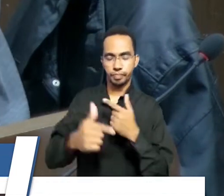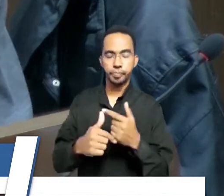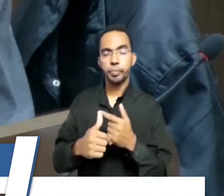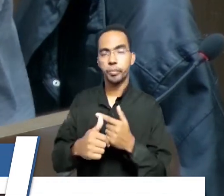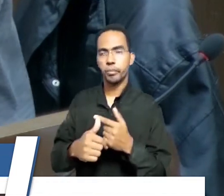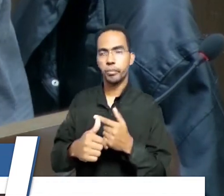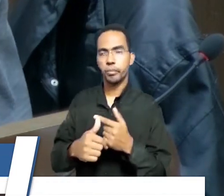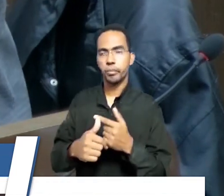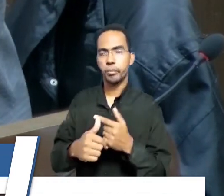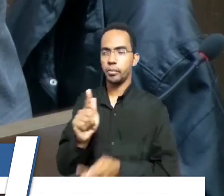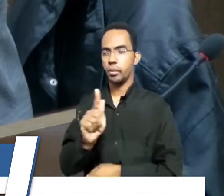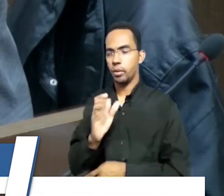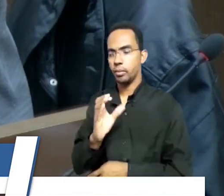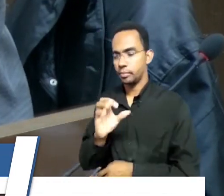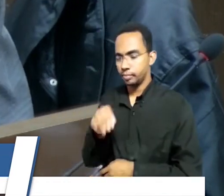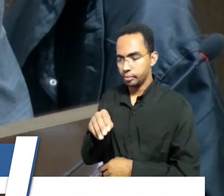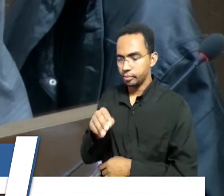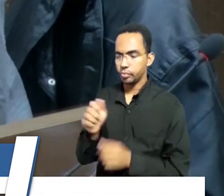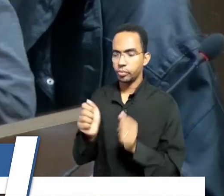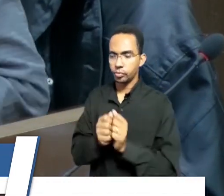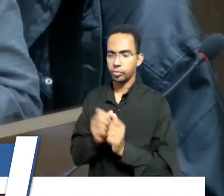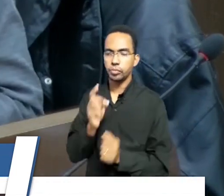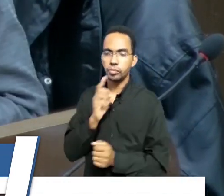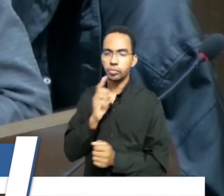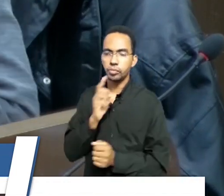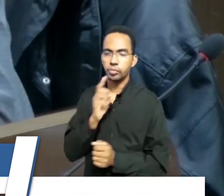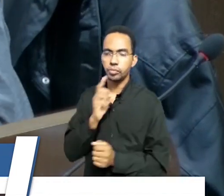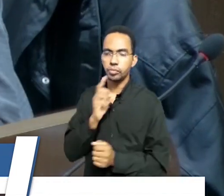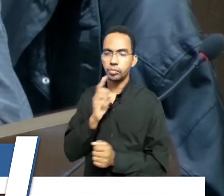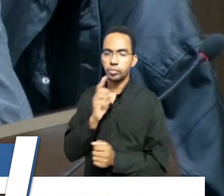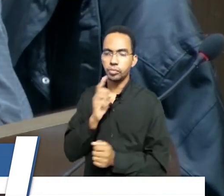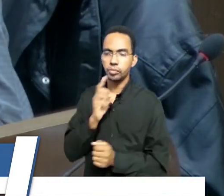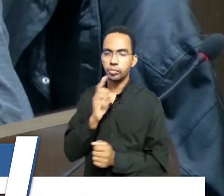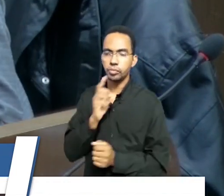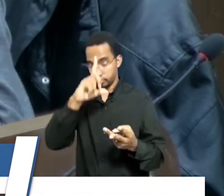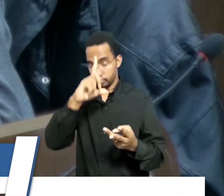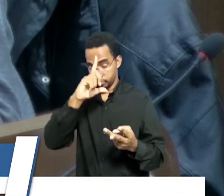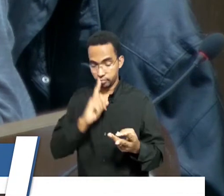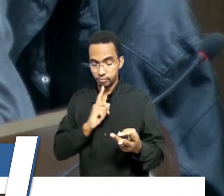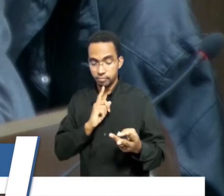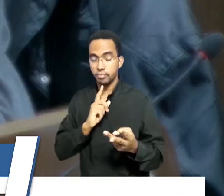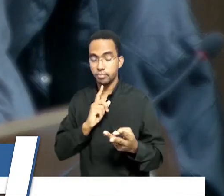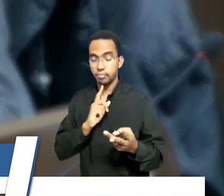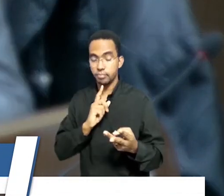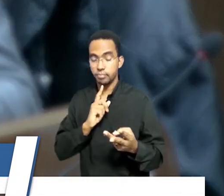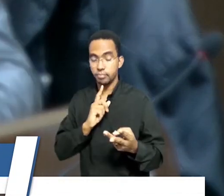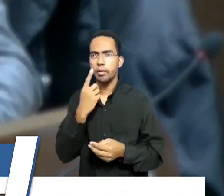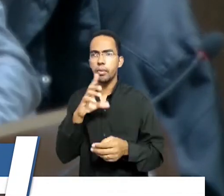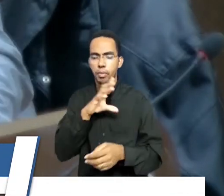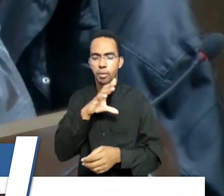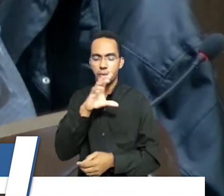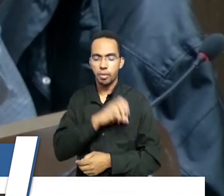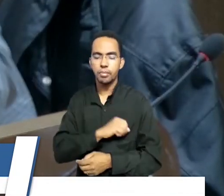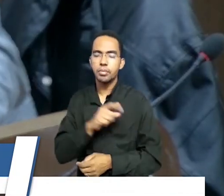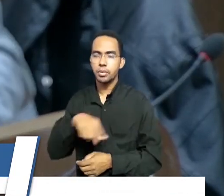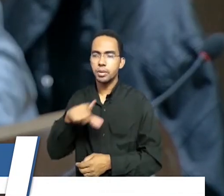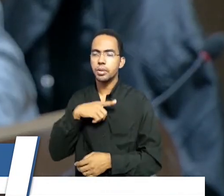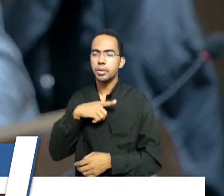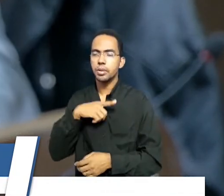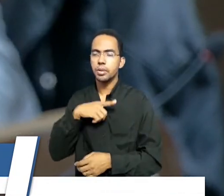junto com a Lindsay, e a gente vê o amor com que eles dedicam, né? Às vezes, muitas